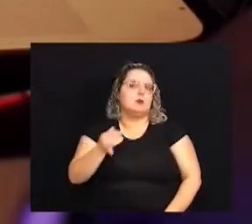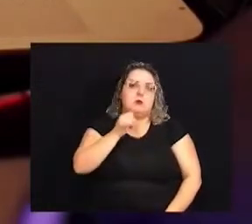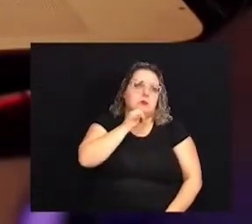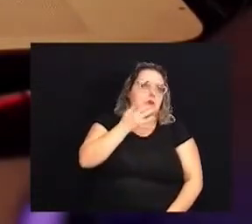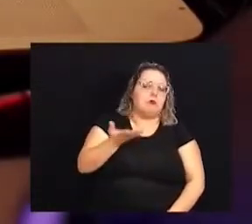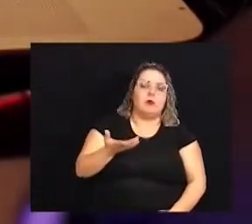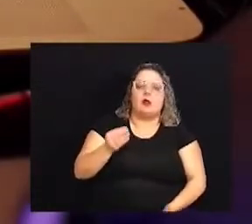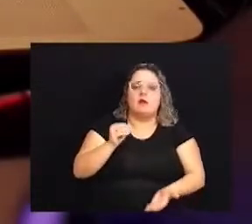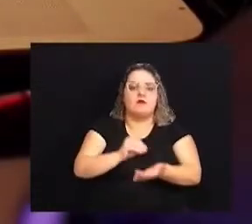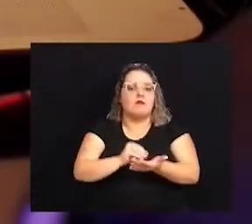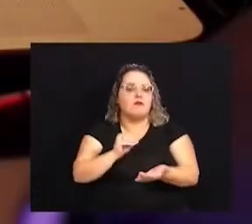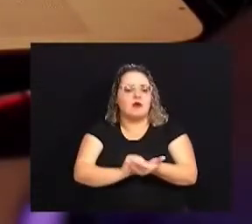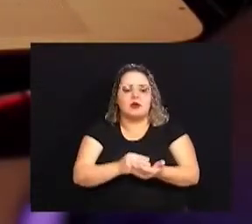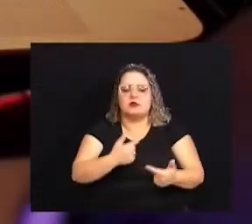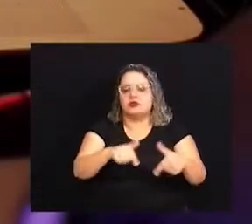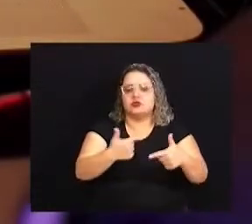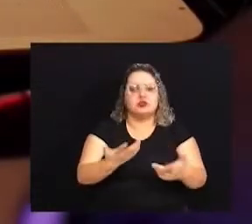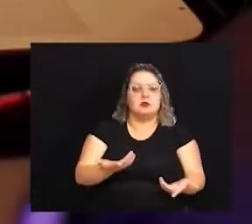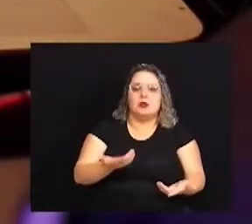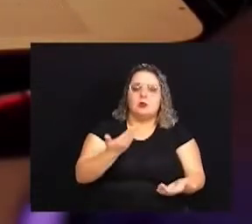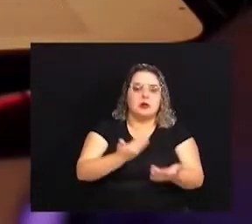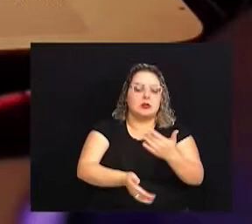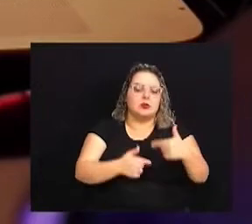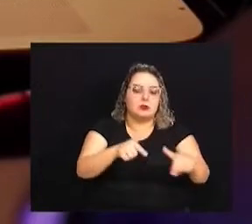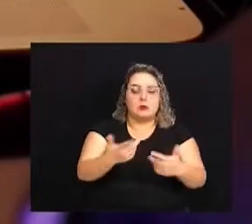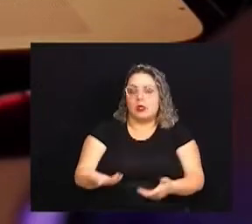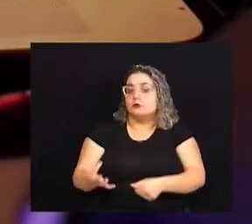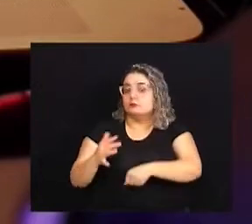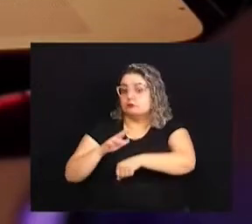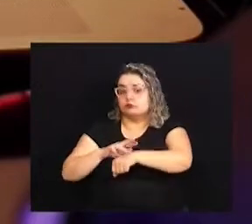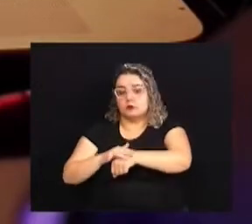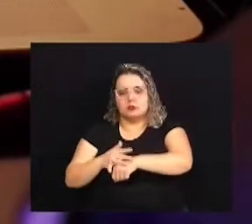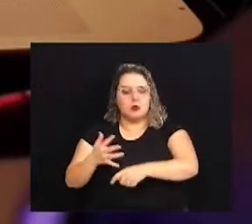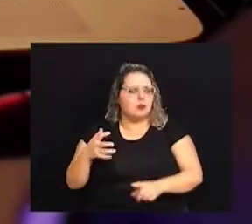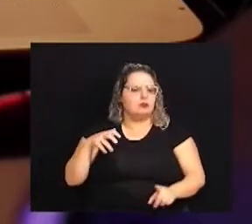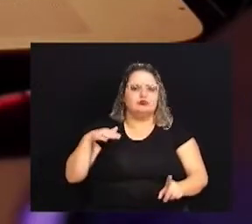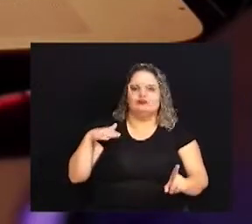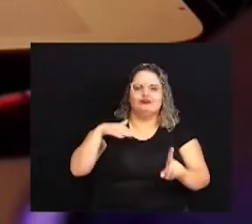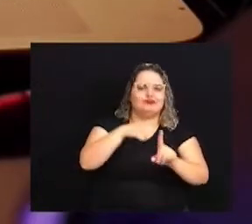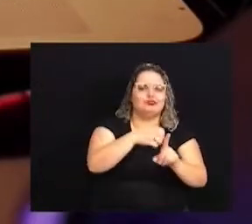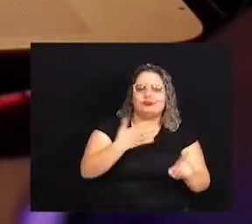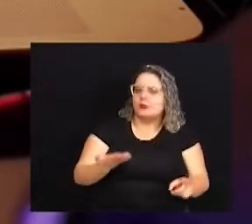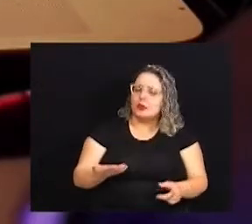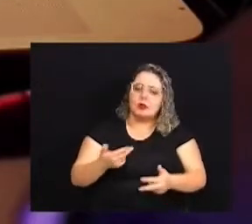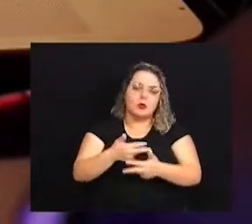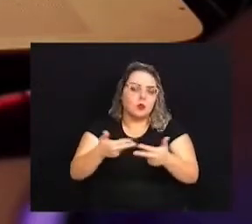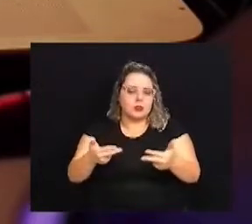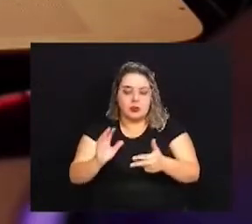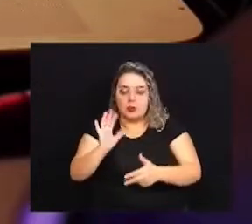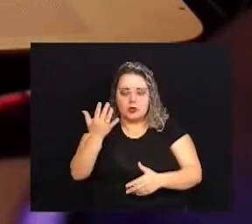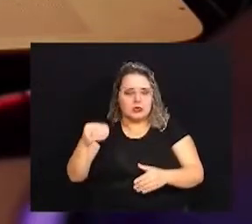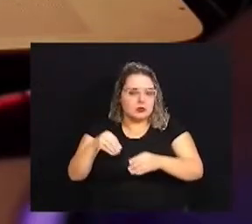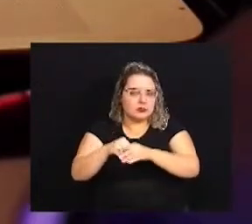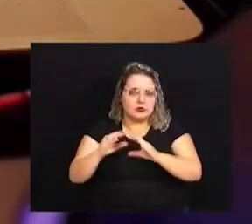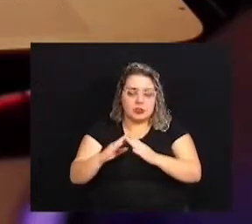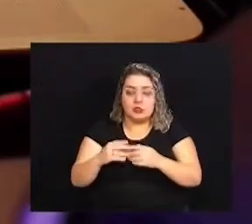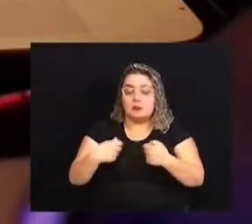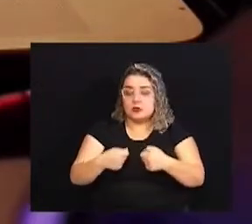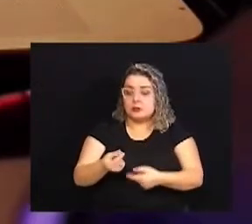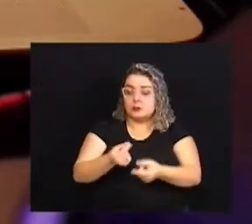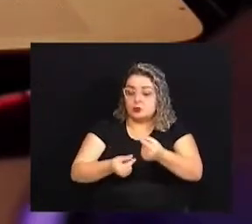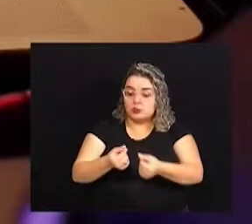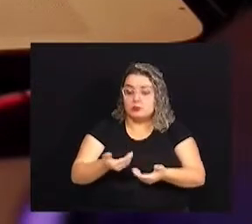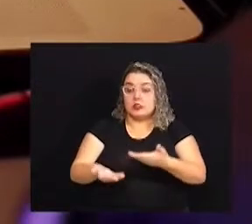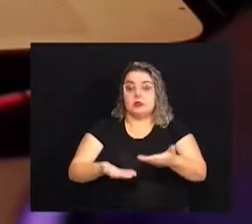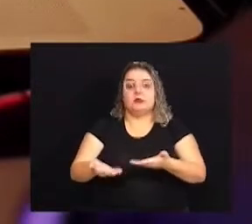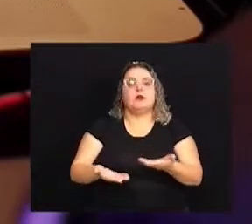por exemplo, um desemprego, uma doença, ou alguém bate o carro, ou alguma coisa acontece na sua casa, então você precisa de ter um dinheiro para